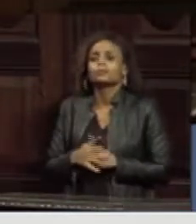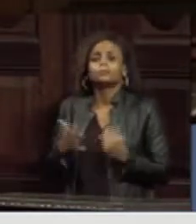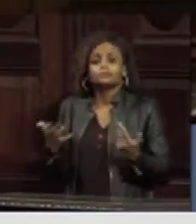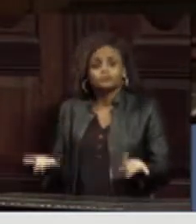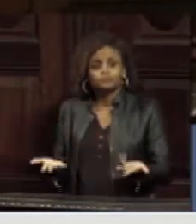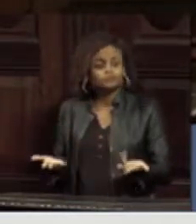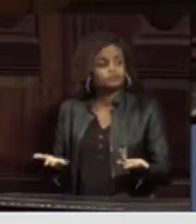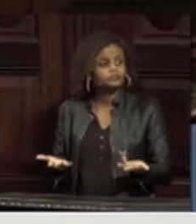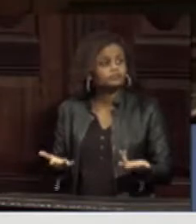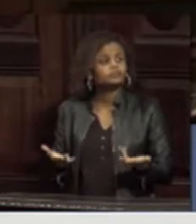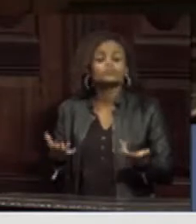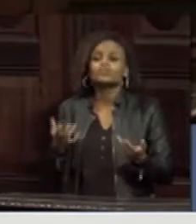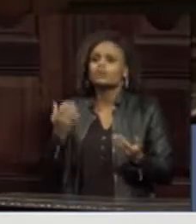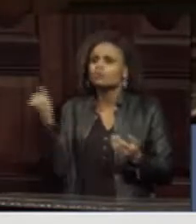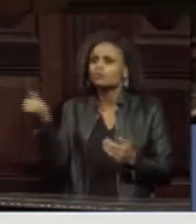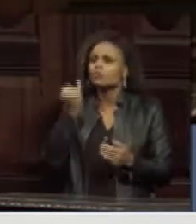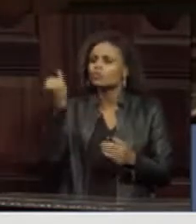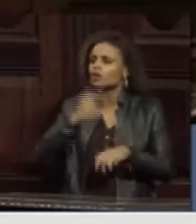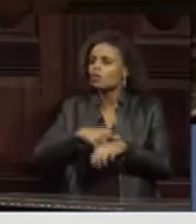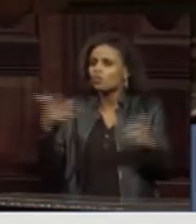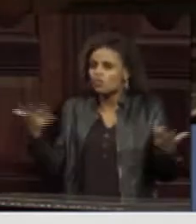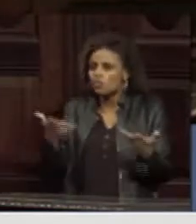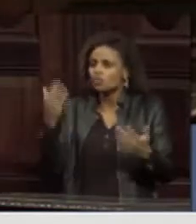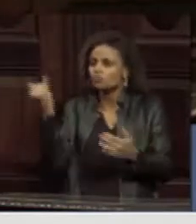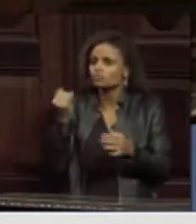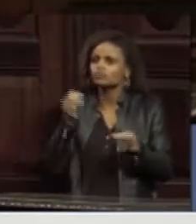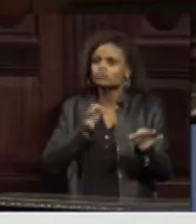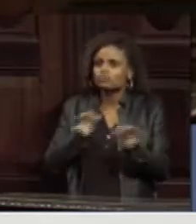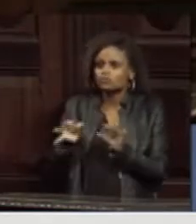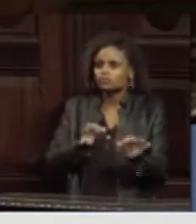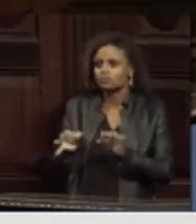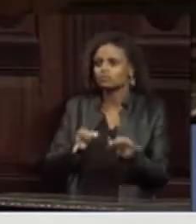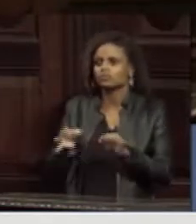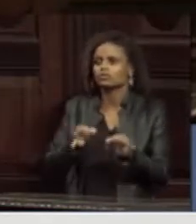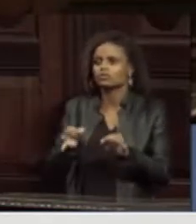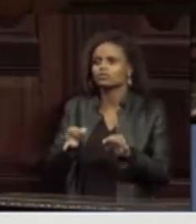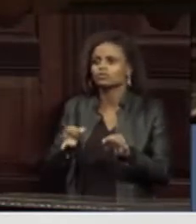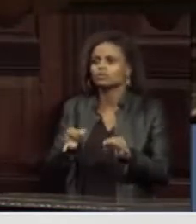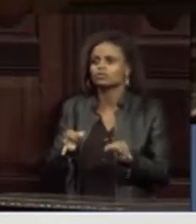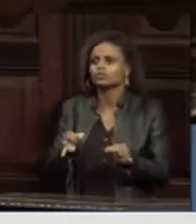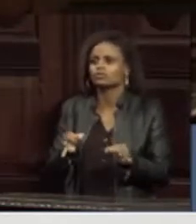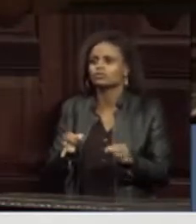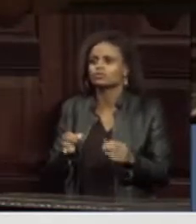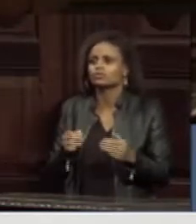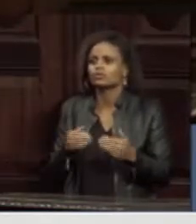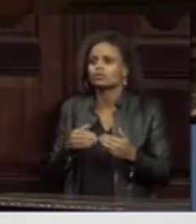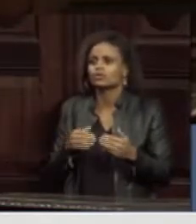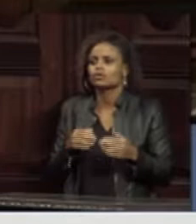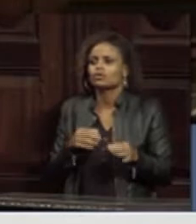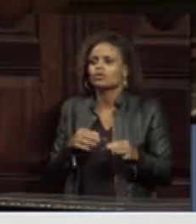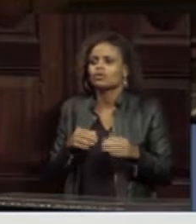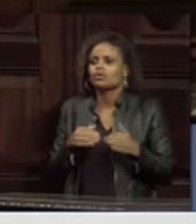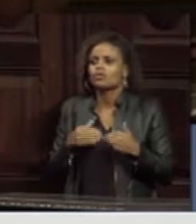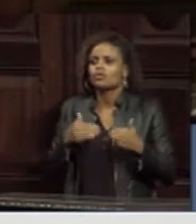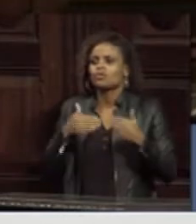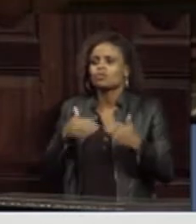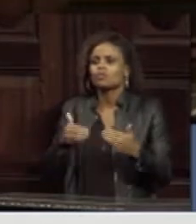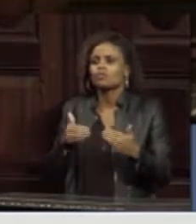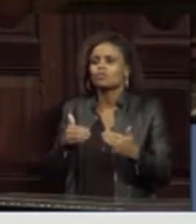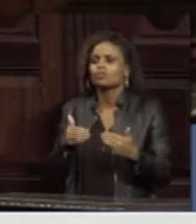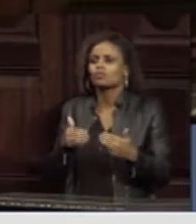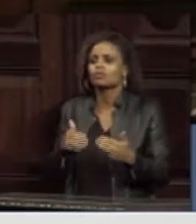ter um projeto mínimo comum para o país e para o Estado, que